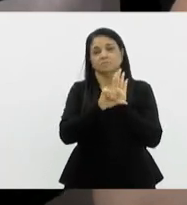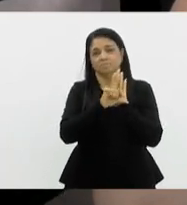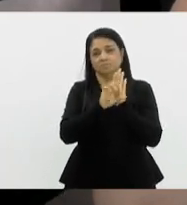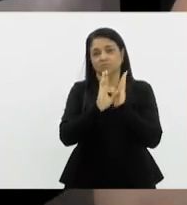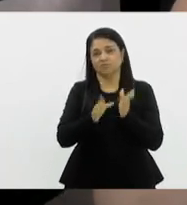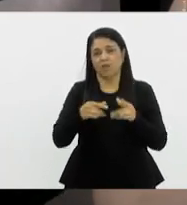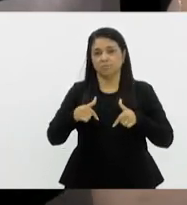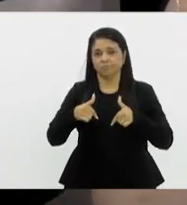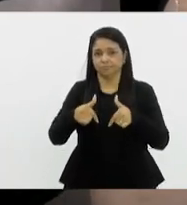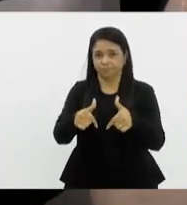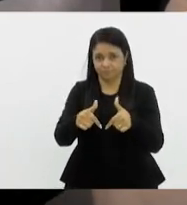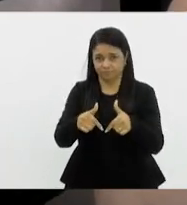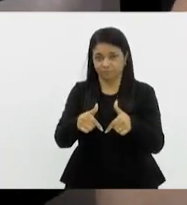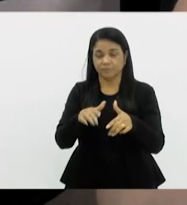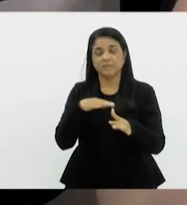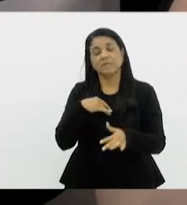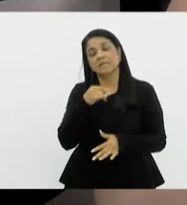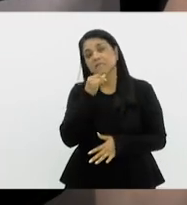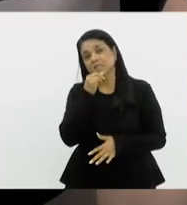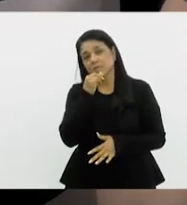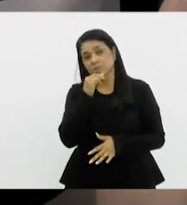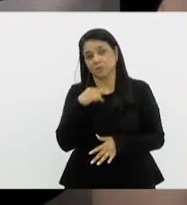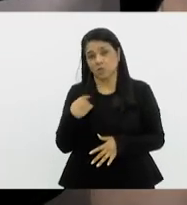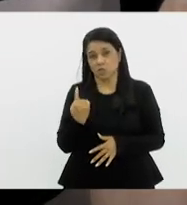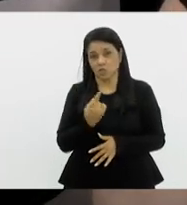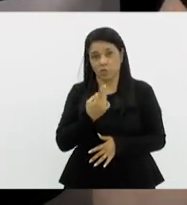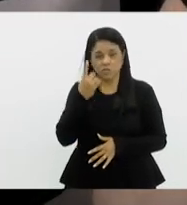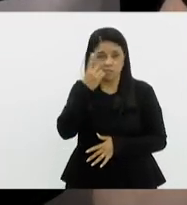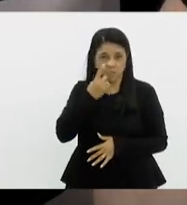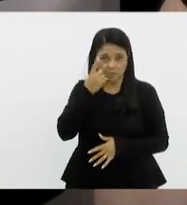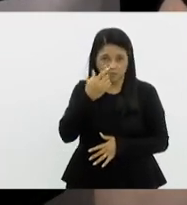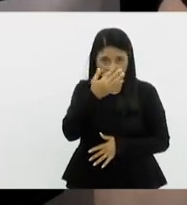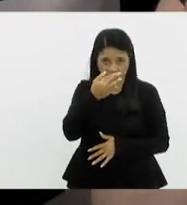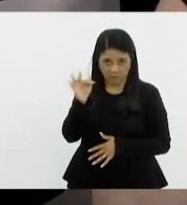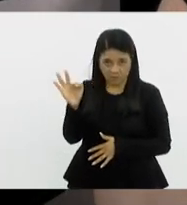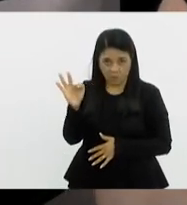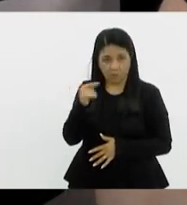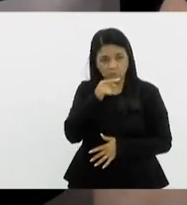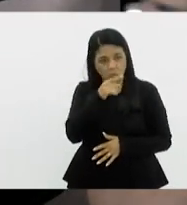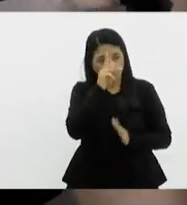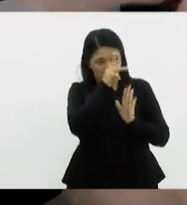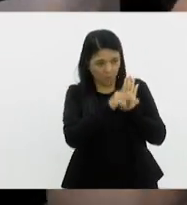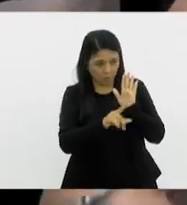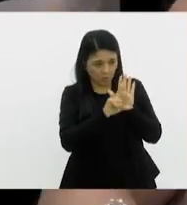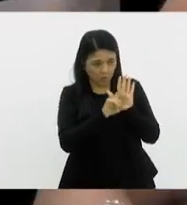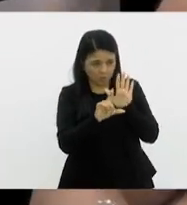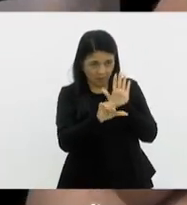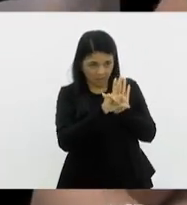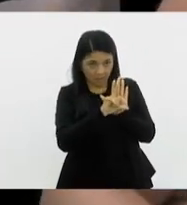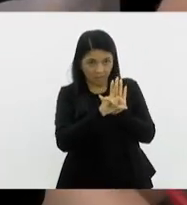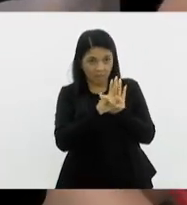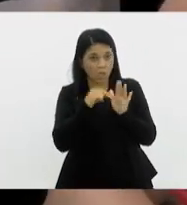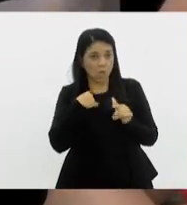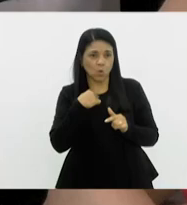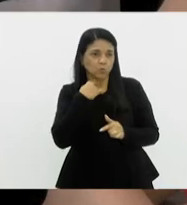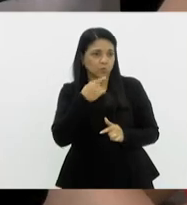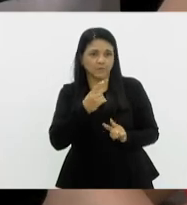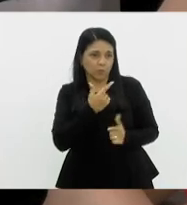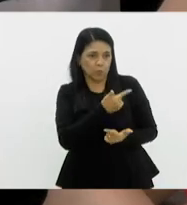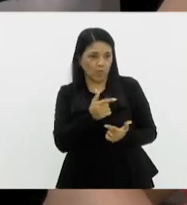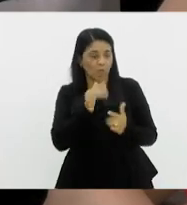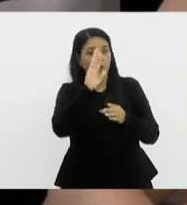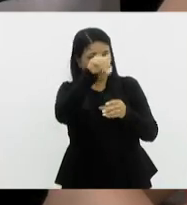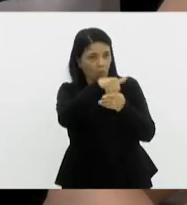Então, por exemplo, se nós fôssemos deputados federais, Vossa Excelência apresentasse essa lei, eu não tenho nenhuma dúvida, eu votaria a